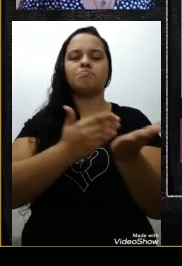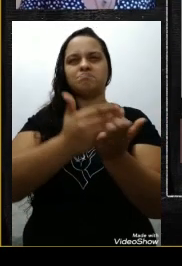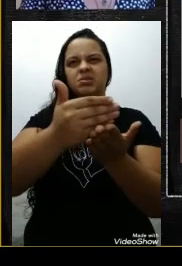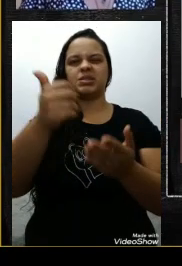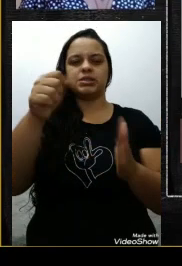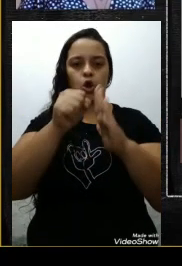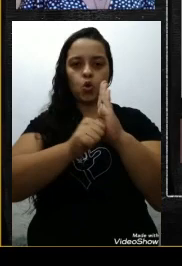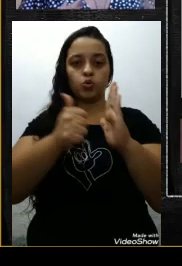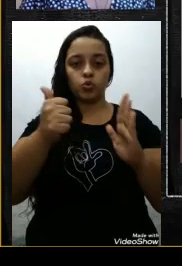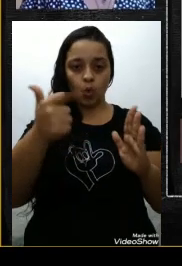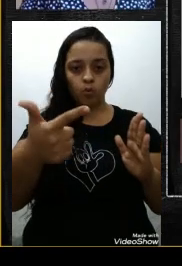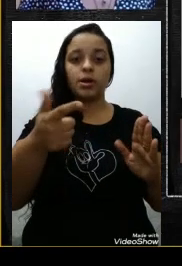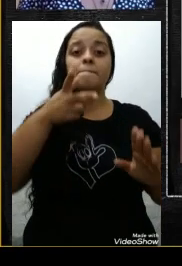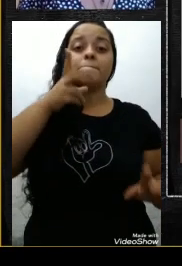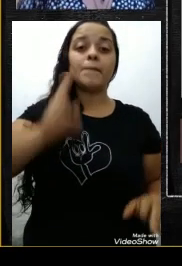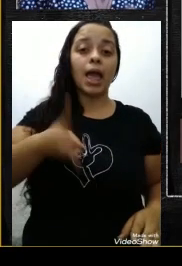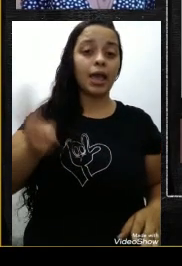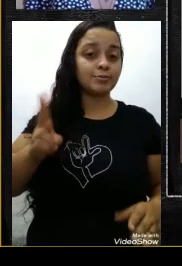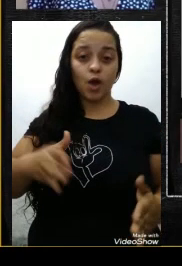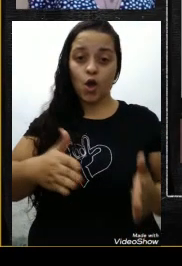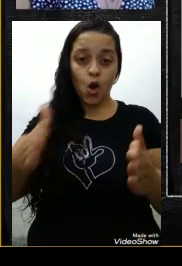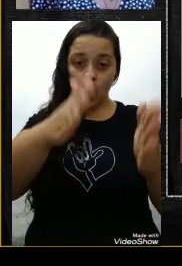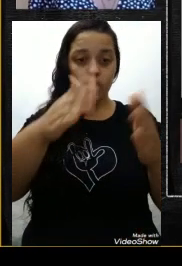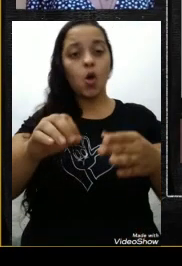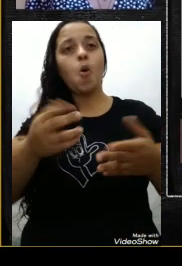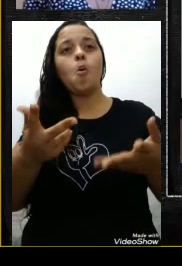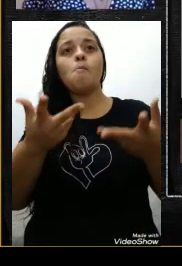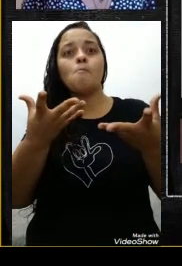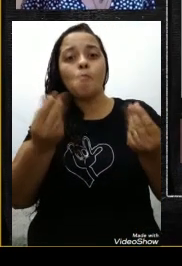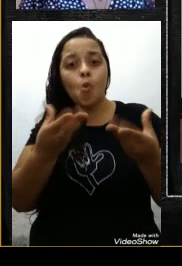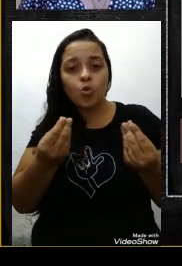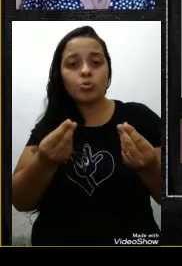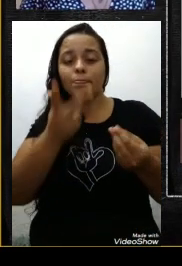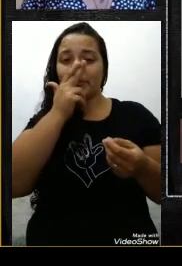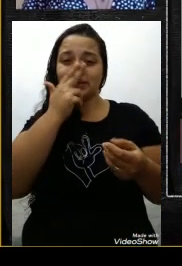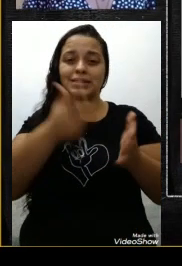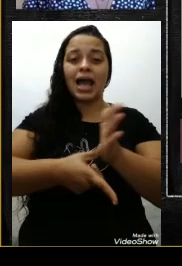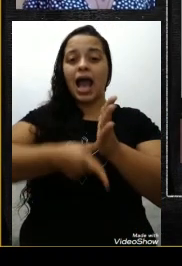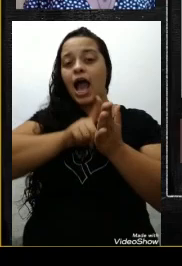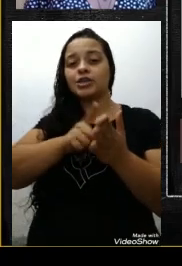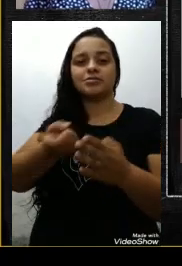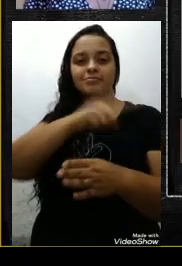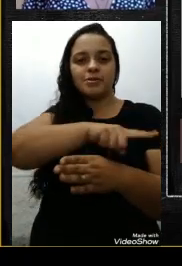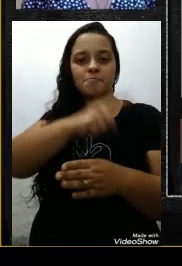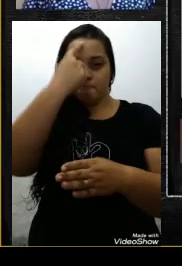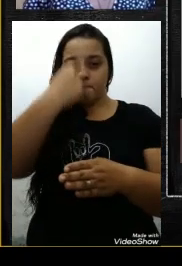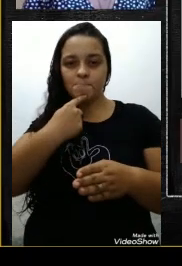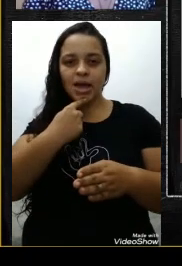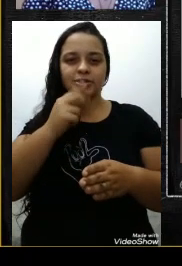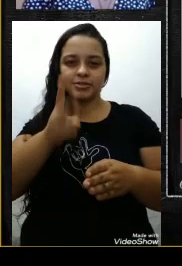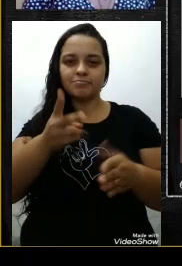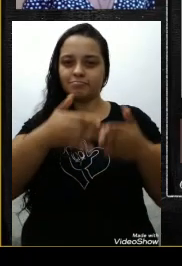século XII, elas vão utilizar as mesmas rotas ou muito próximo das rotas que